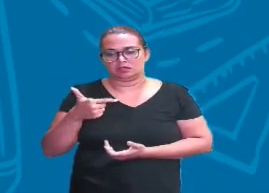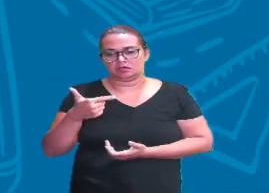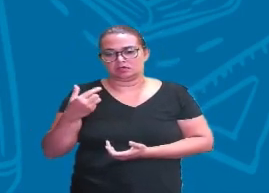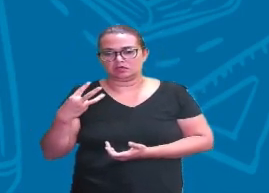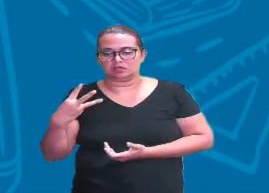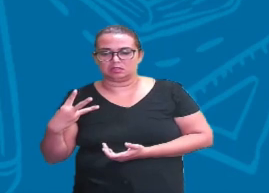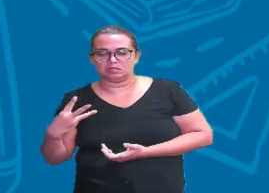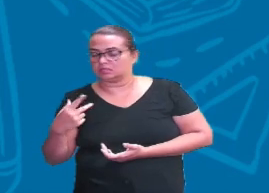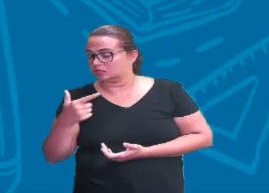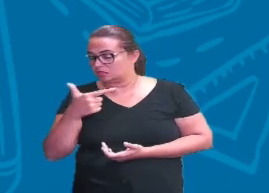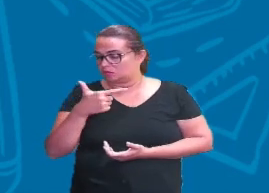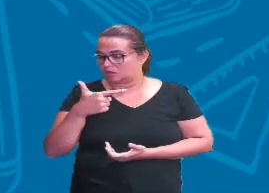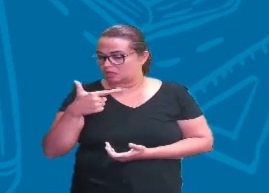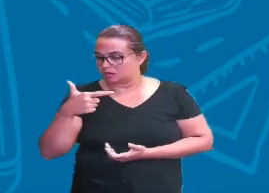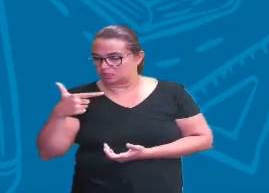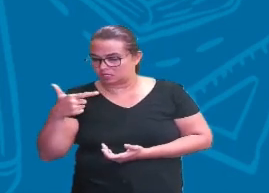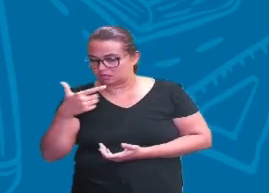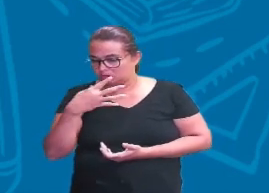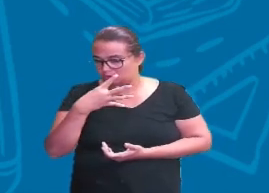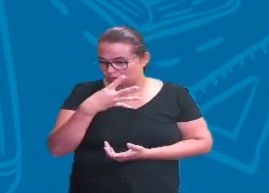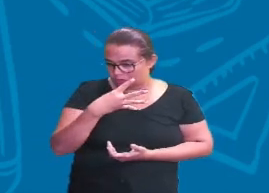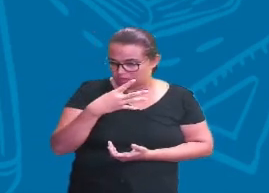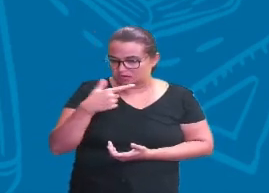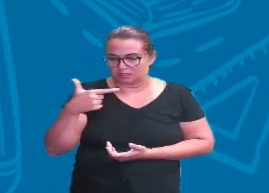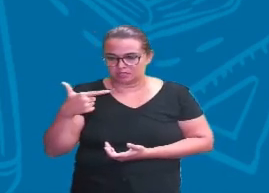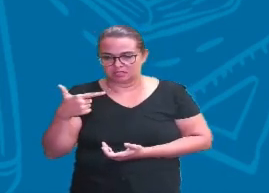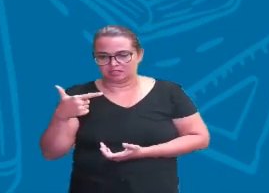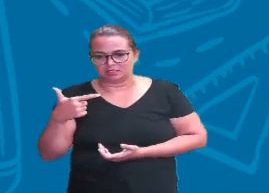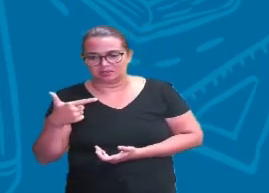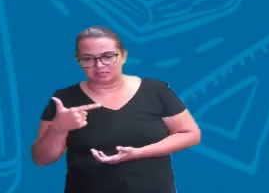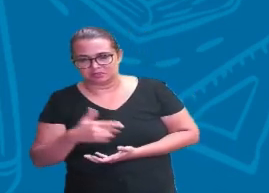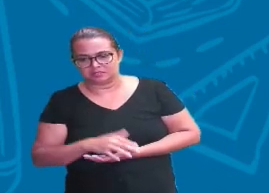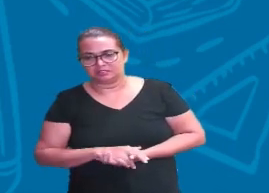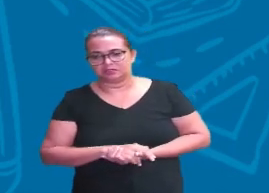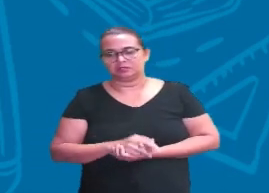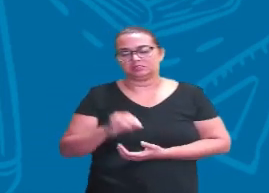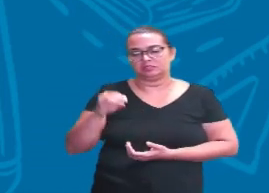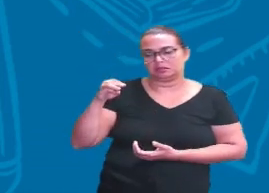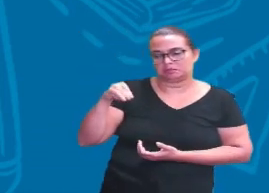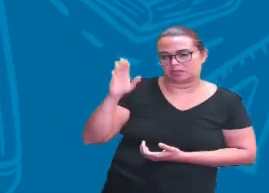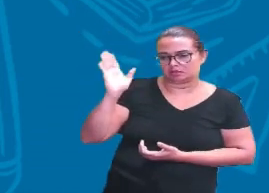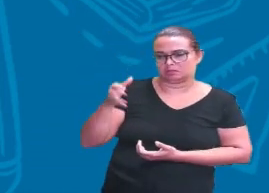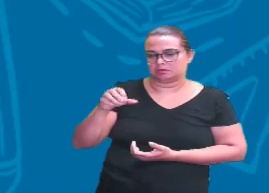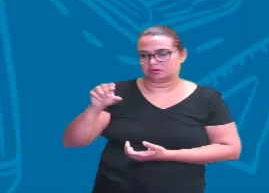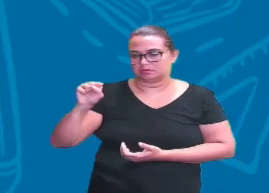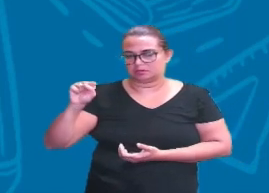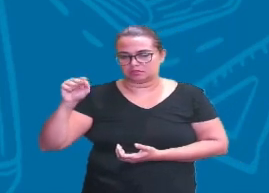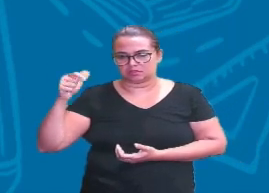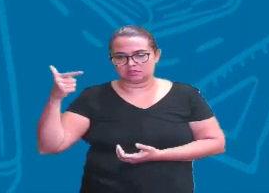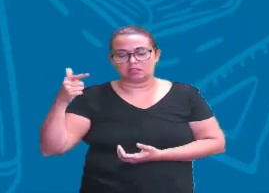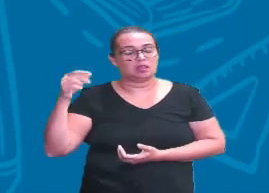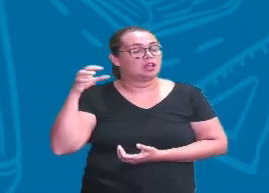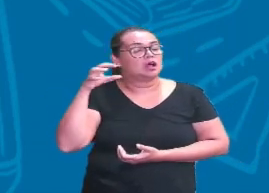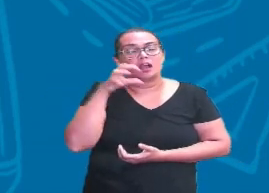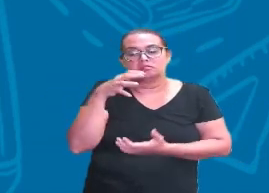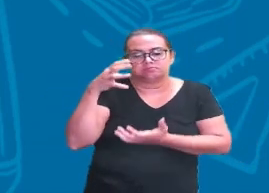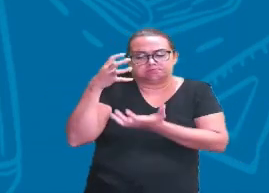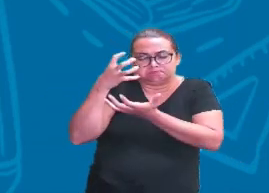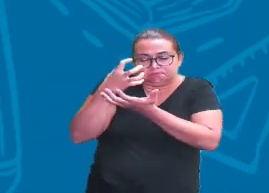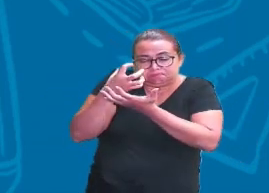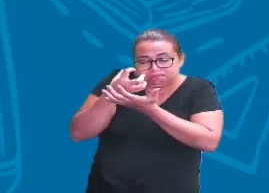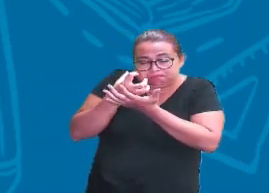273,42, tá? Metros por segundo ao quadrado. Beleza? É uma força gigantesca que vai esmagar você. Primeiro